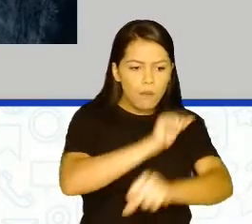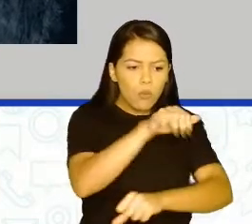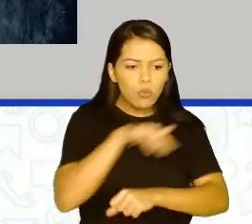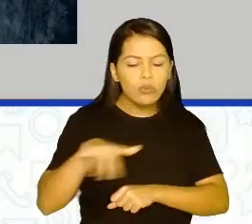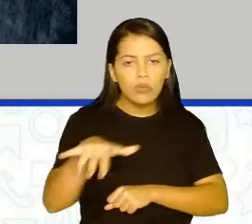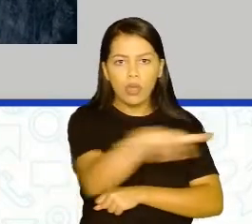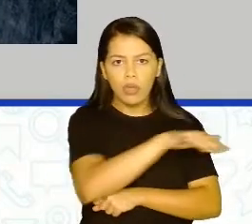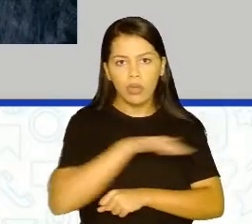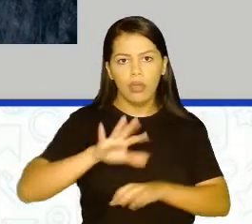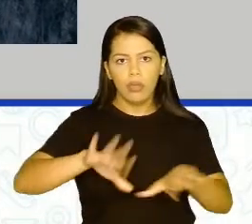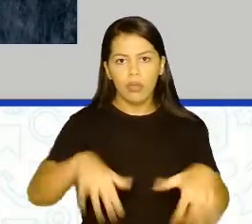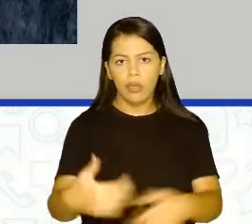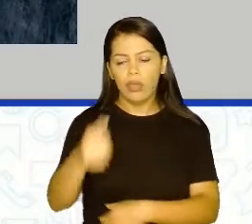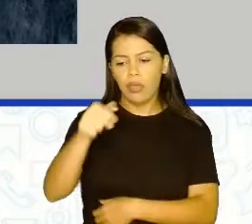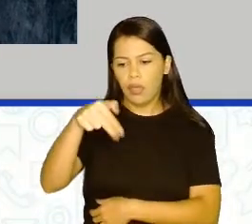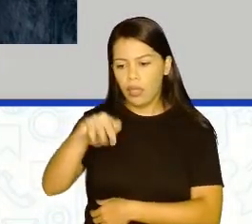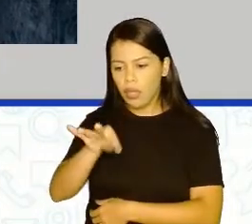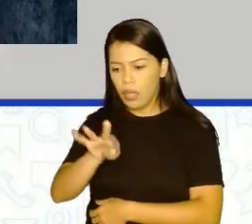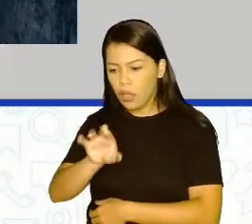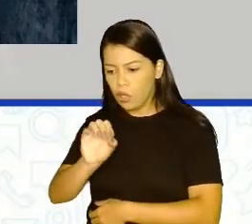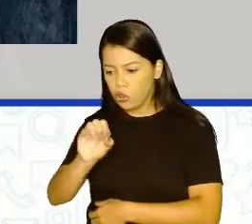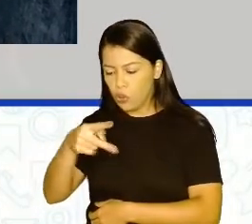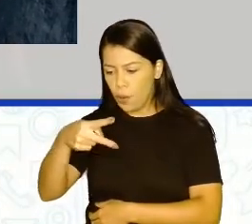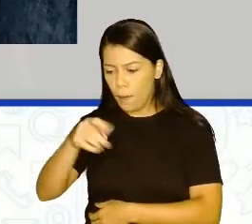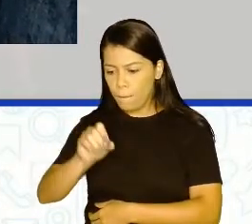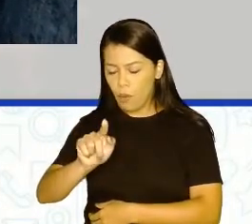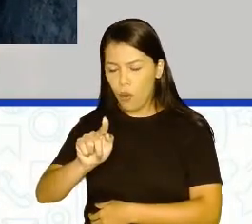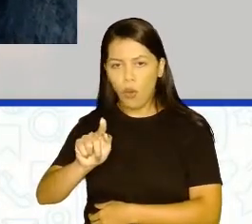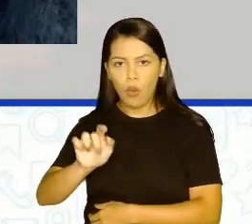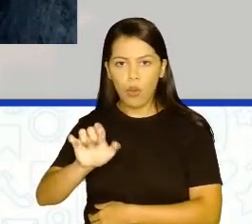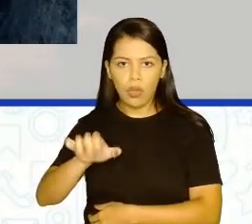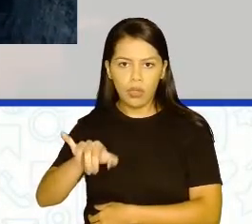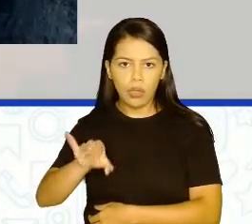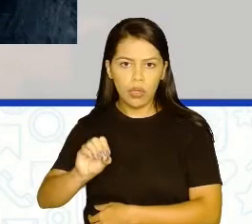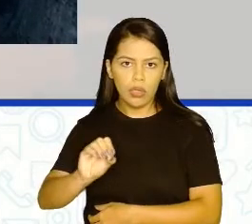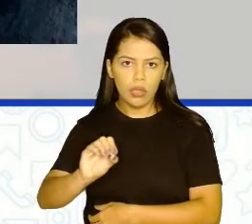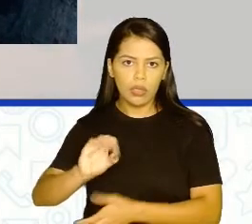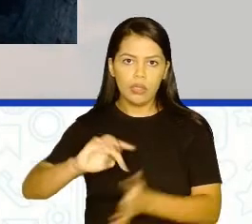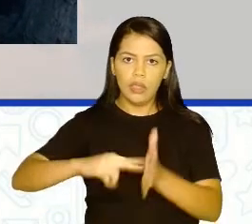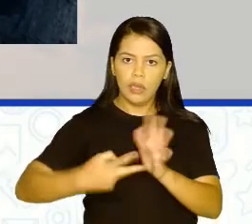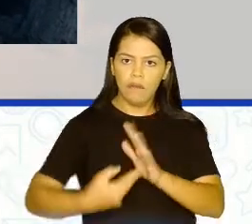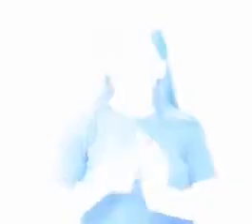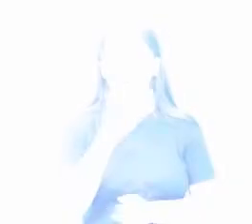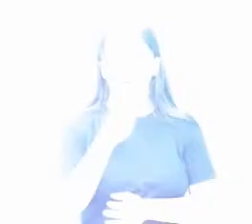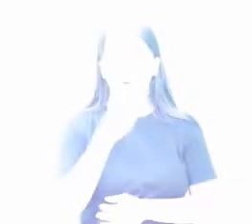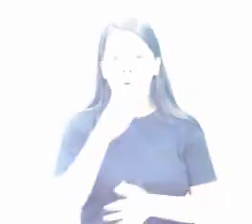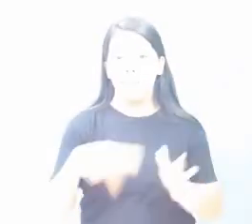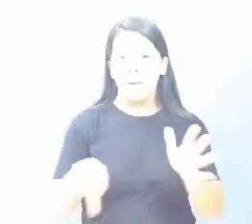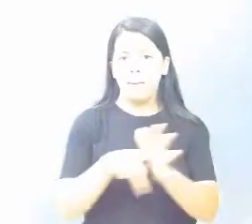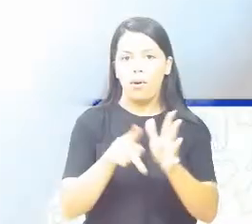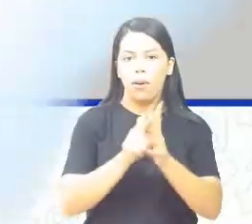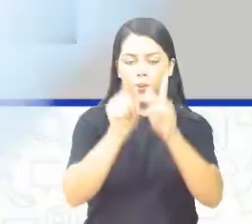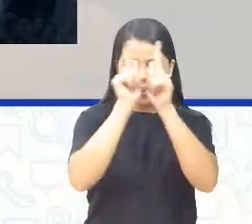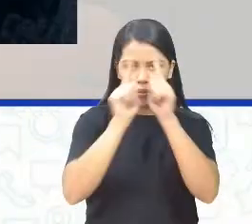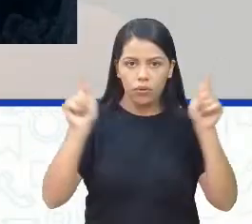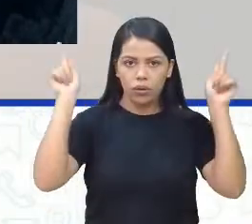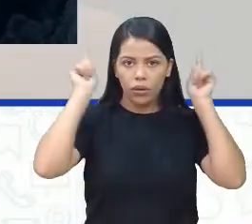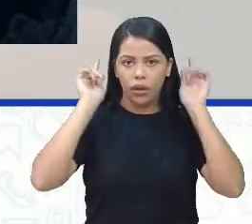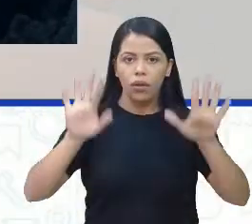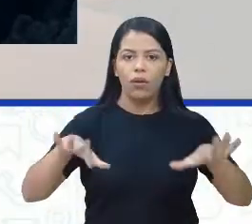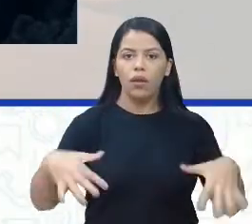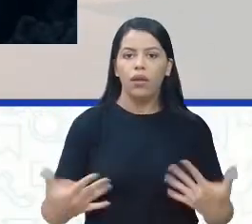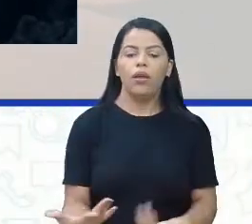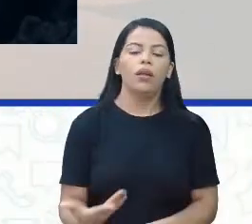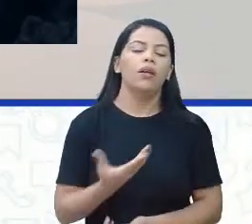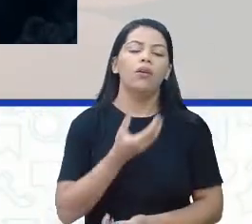né? antropós, homem do grego, né? Isso. Muito bem. Aí, ó, dentro disso, nós temos o quê? Os agentes transformadores do relevo, que